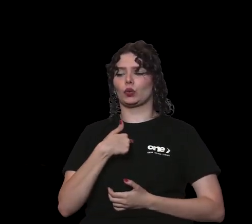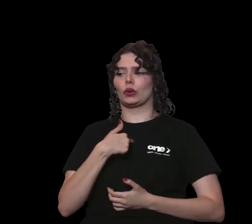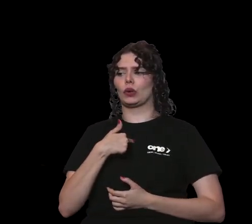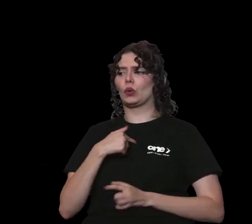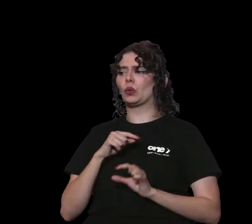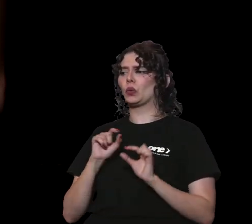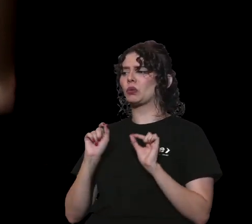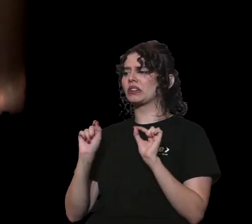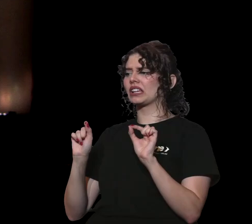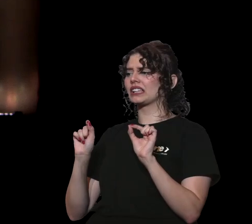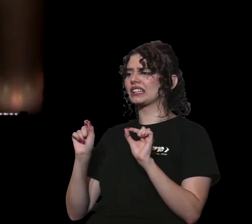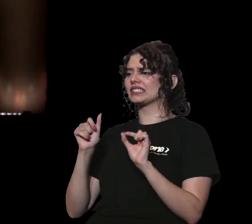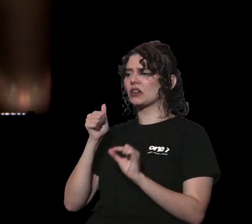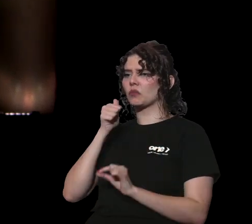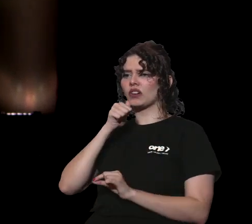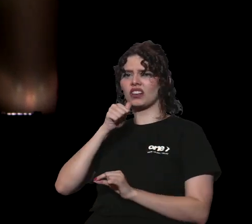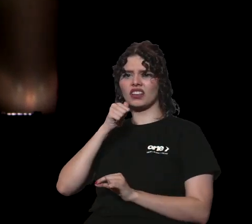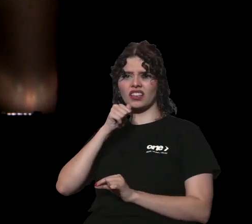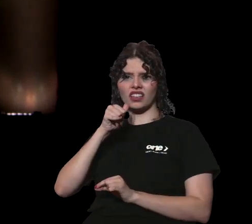o que essa mulher está falando?